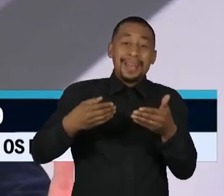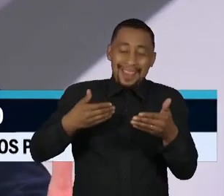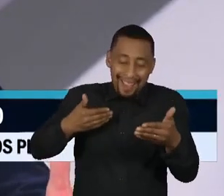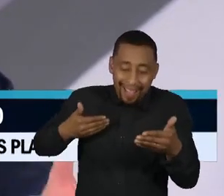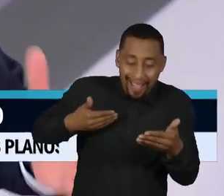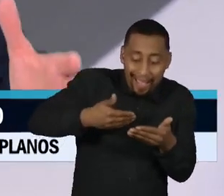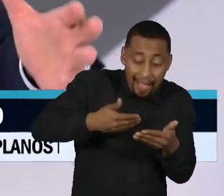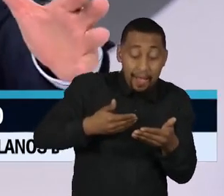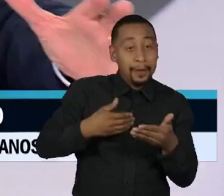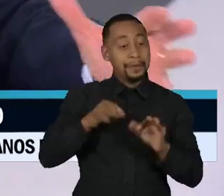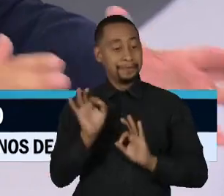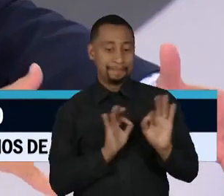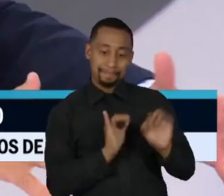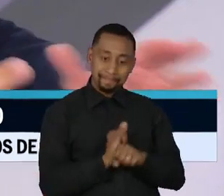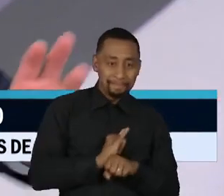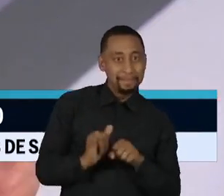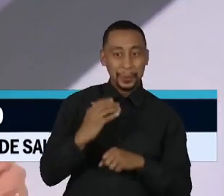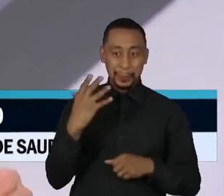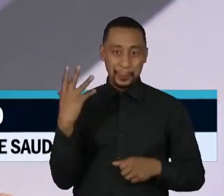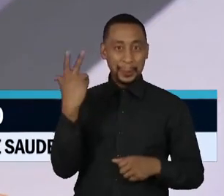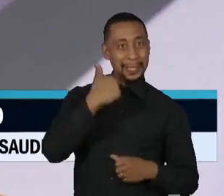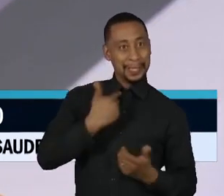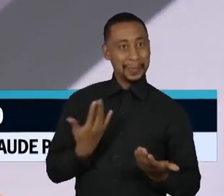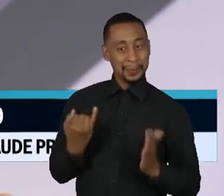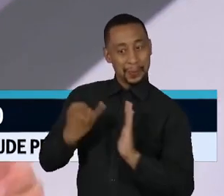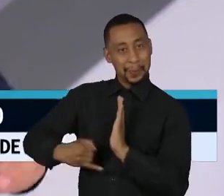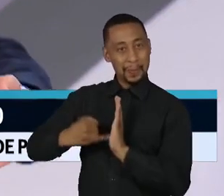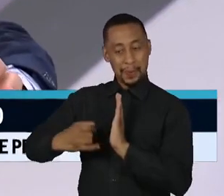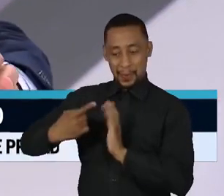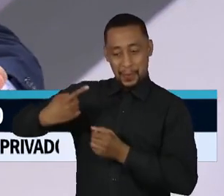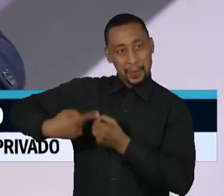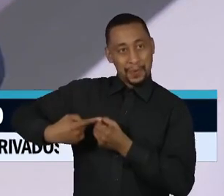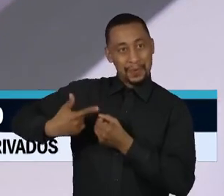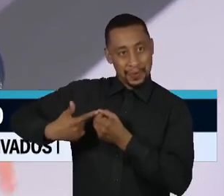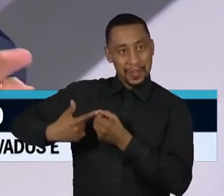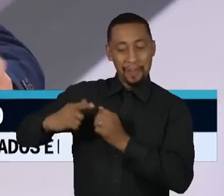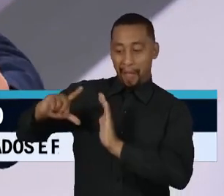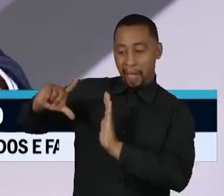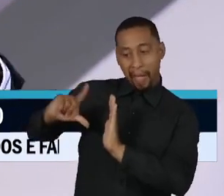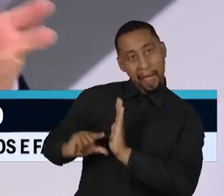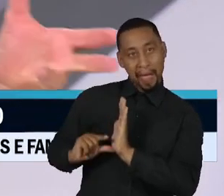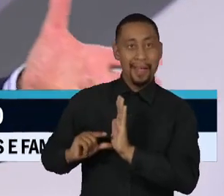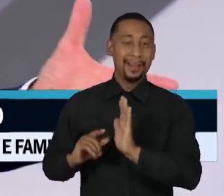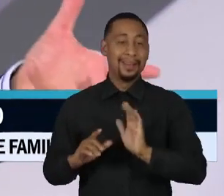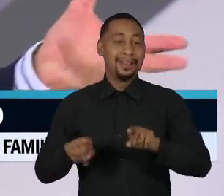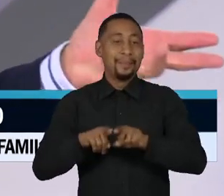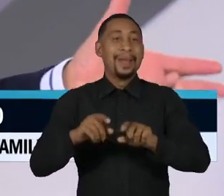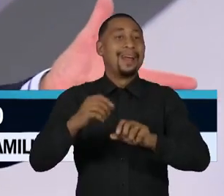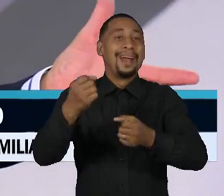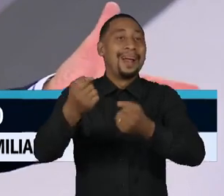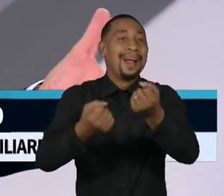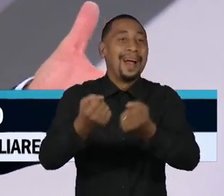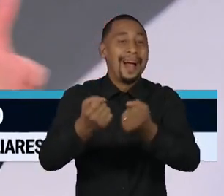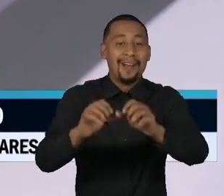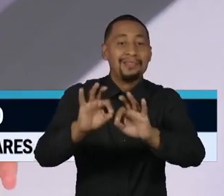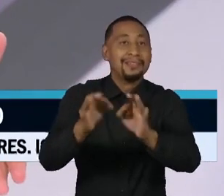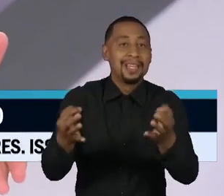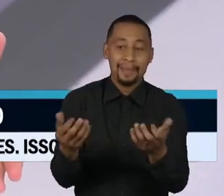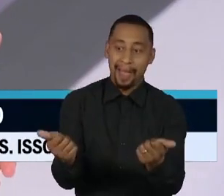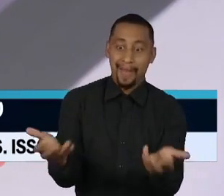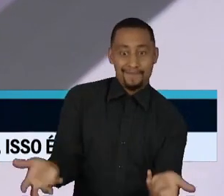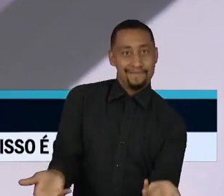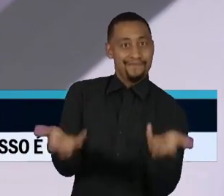você faz bonito, fala, não, eu vou tirar imposto da gasolina, eu vou fazer carro popular. Isso todo mundo aplaude na